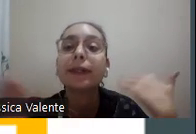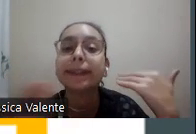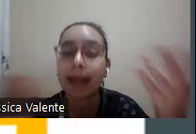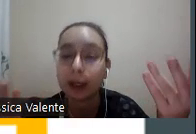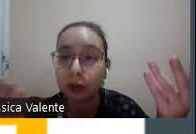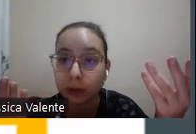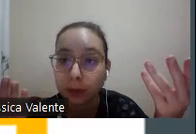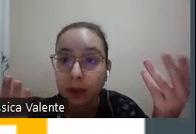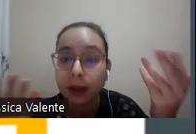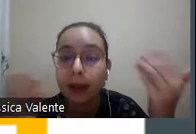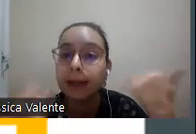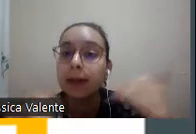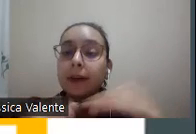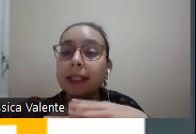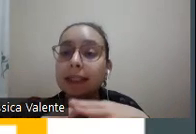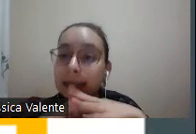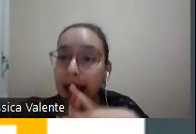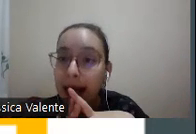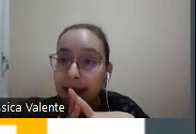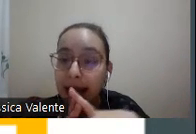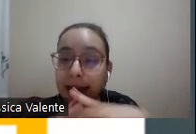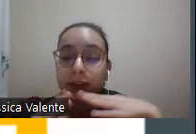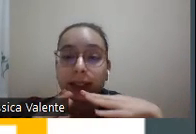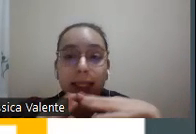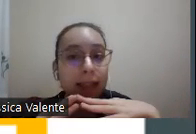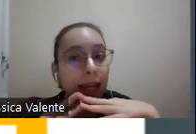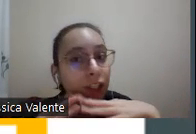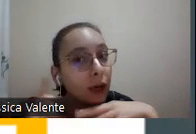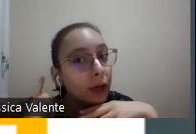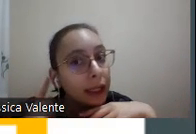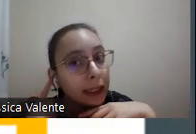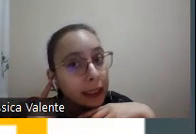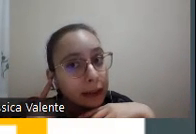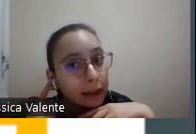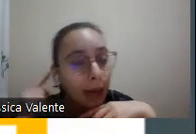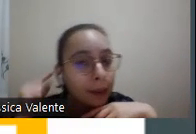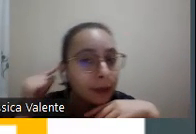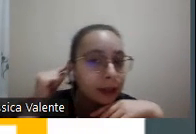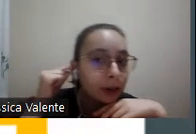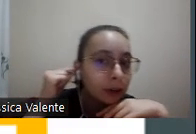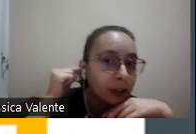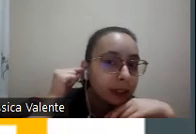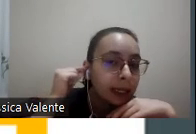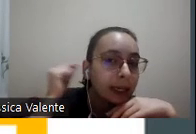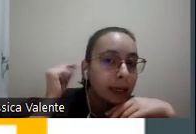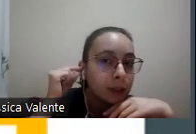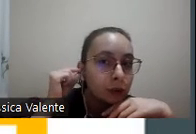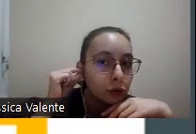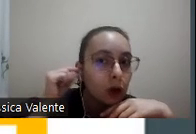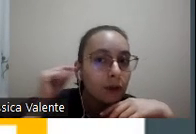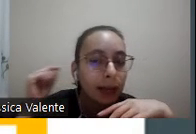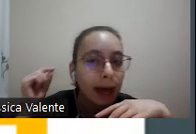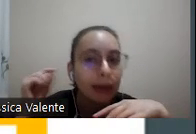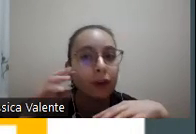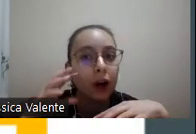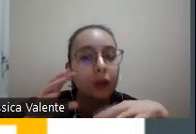esse processo? Então, quando a gente nasce, a gente faz aquele teste da orelhinha, sabe? Que você coloca um negocinho aqui, que emite um